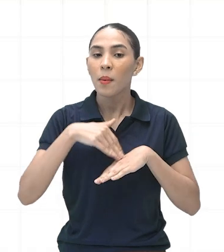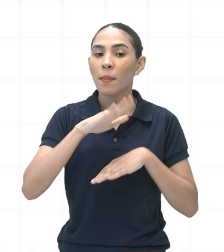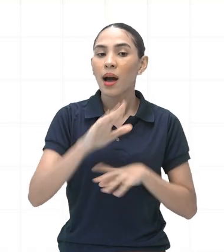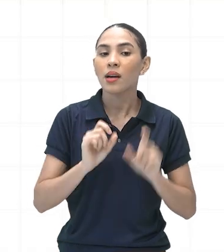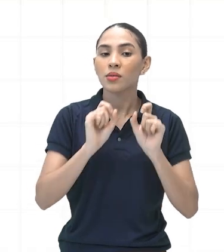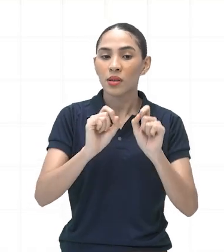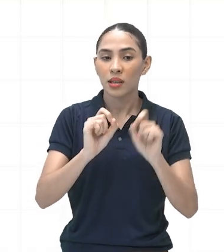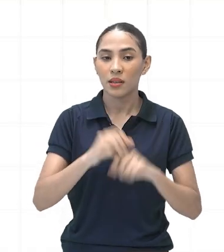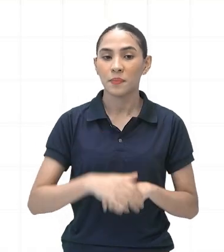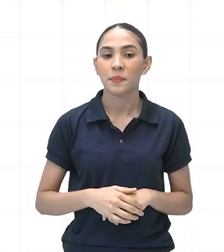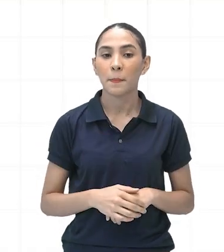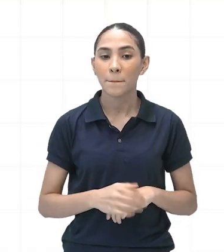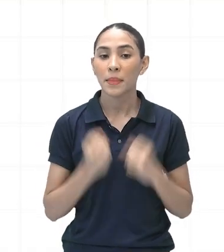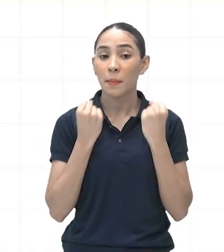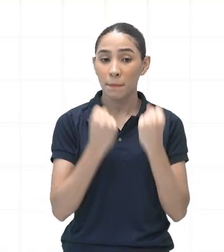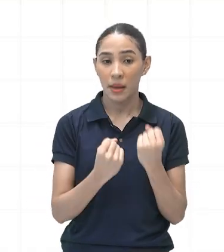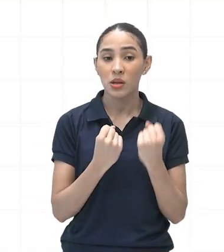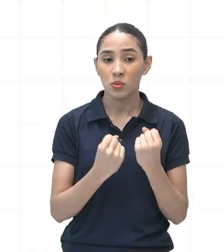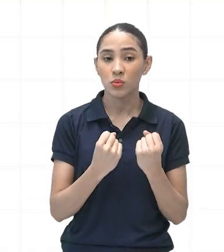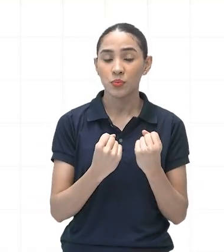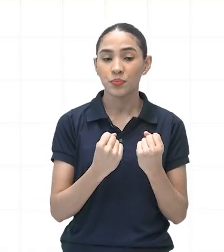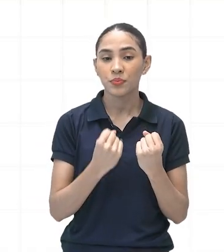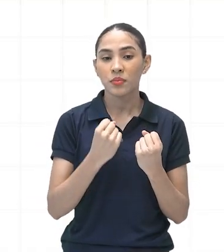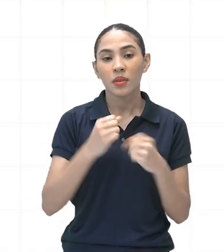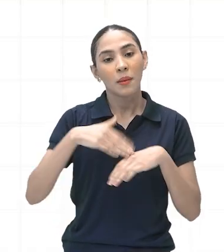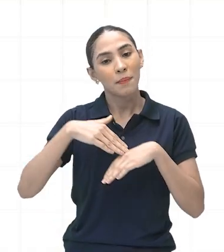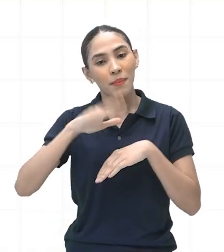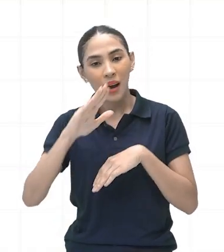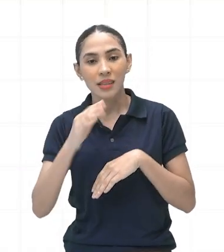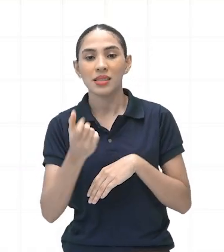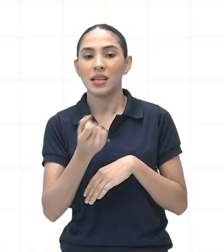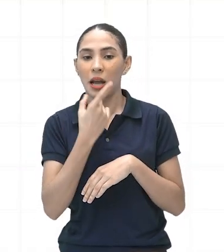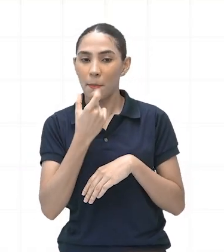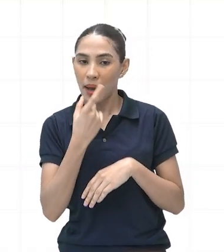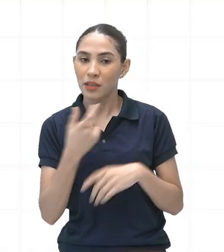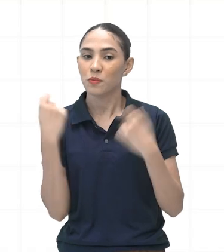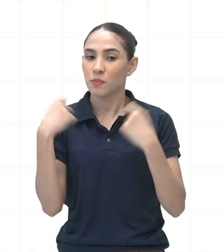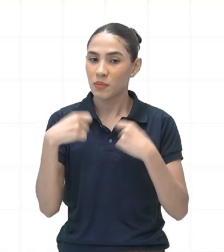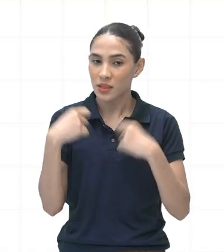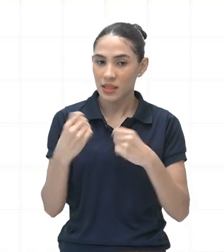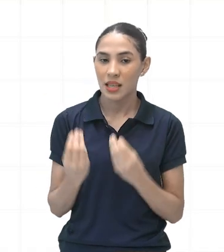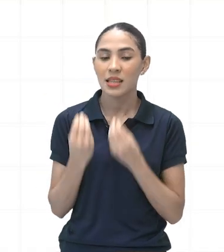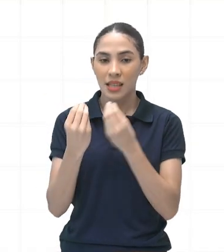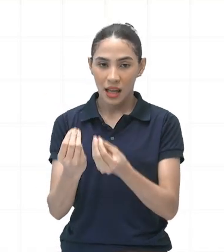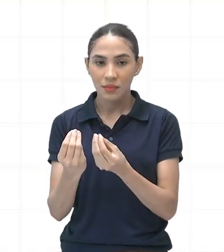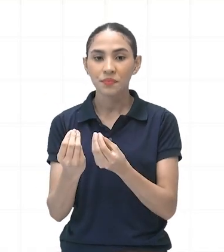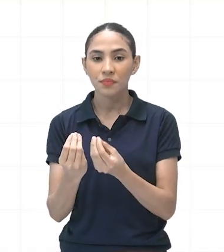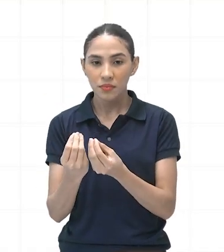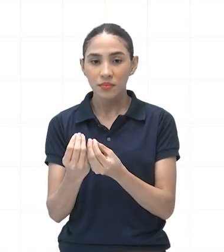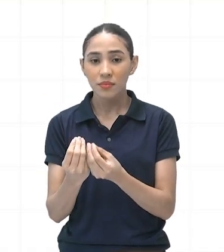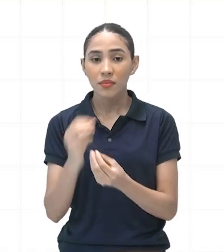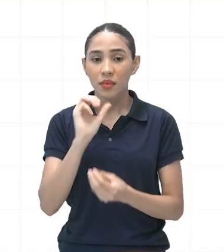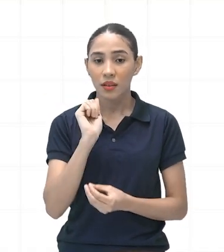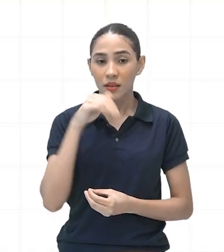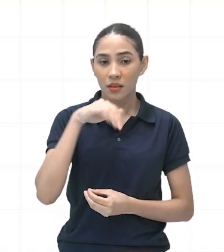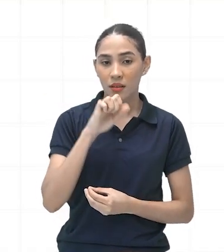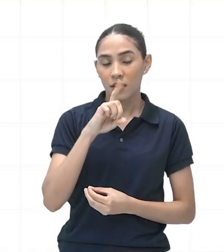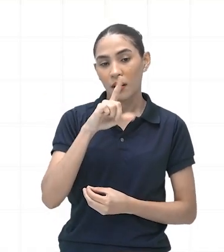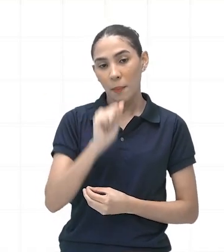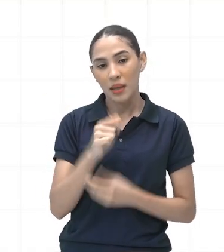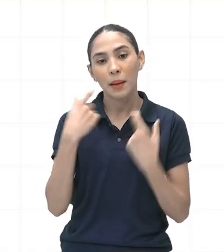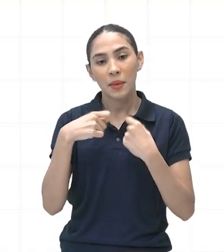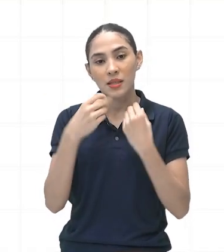mais peso, mais antibiótico a gente vai ter que dar, né? A Amanda, aliás, vai ter que dar